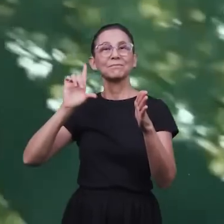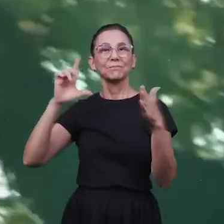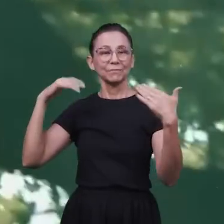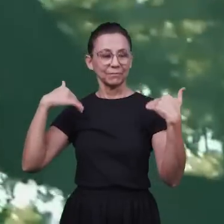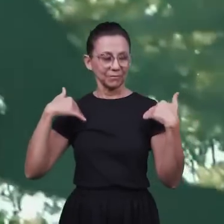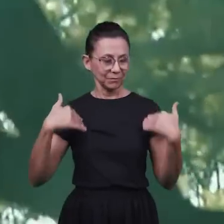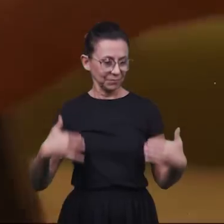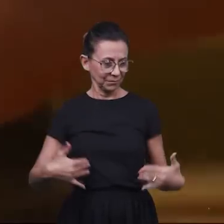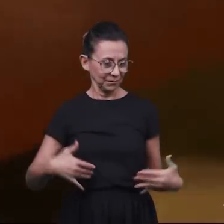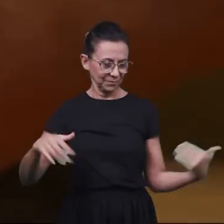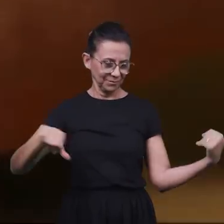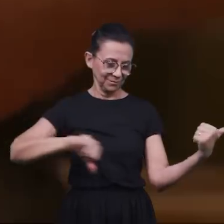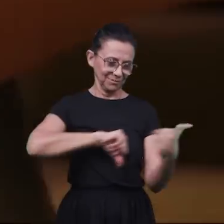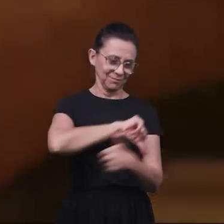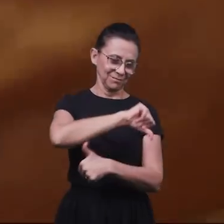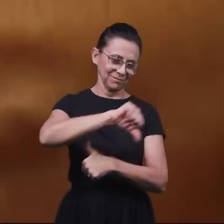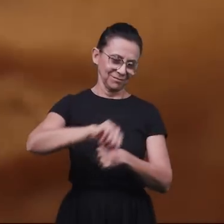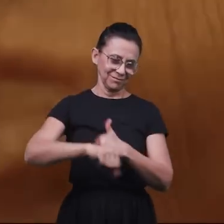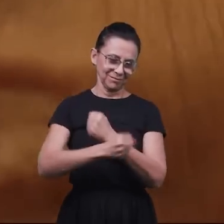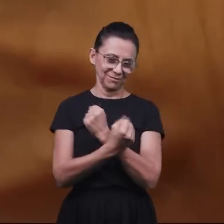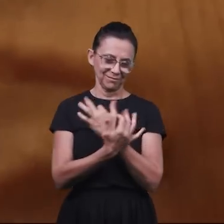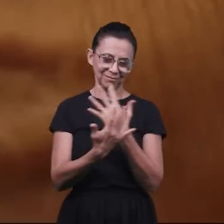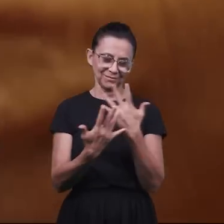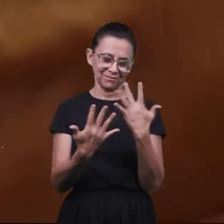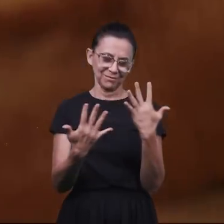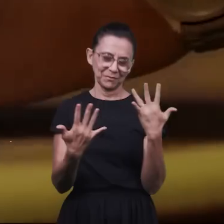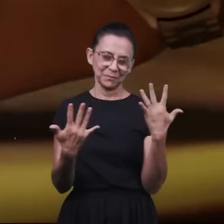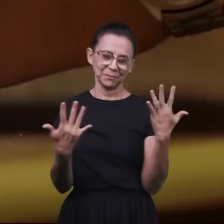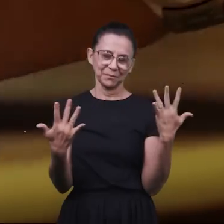Eu vos darei novos